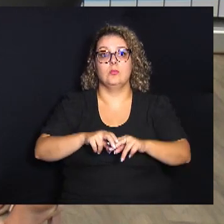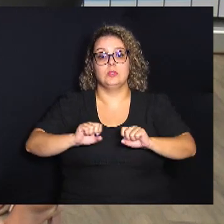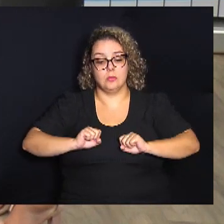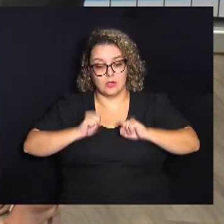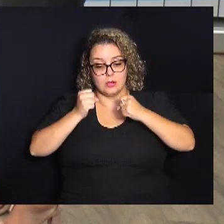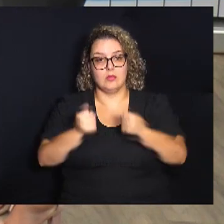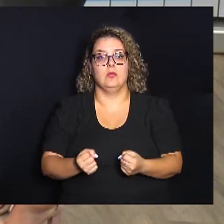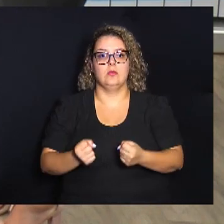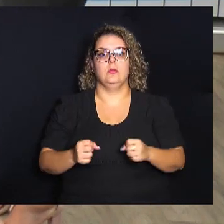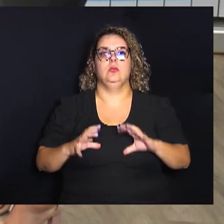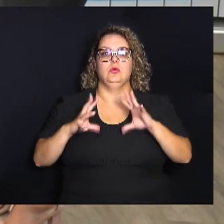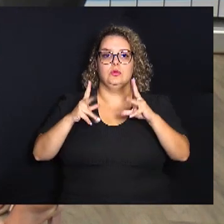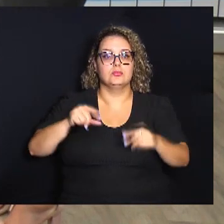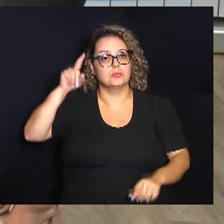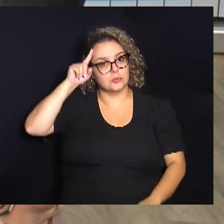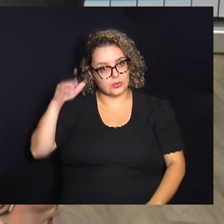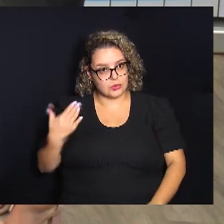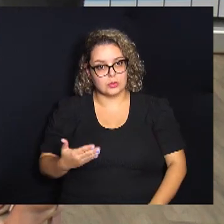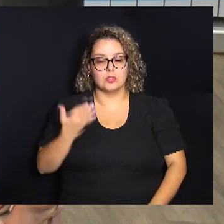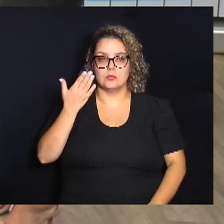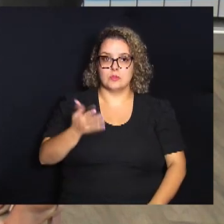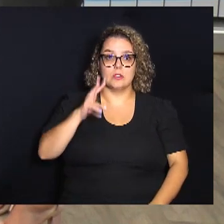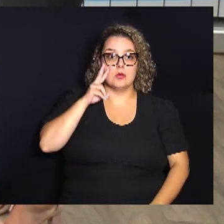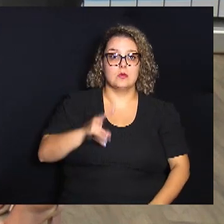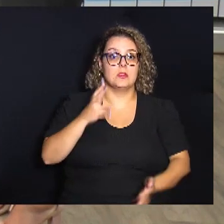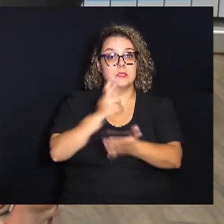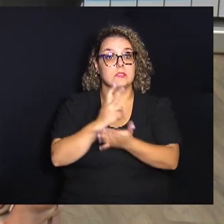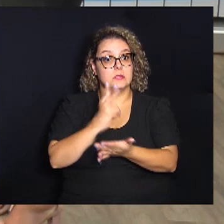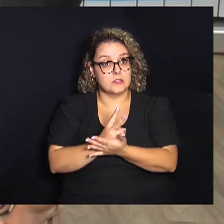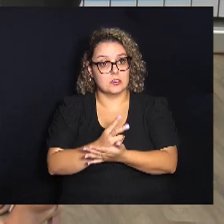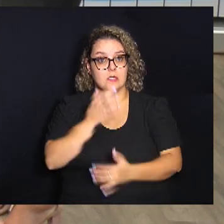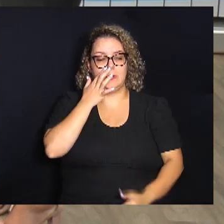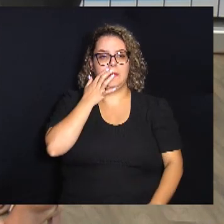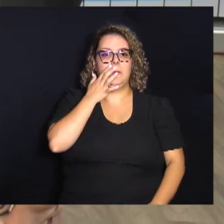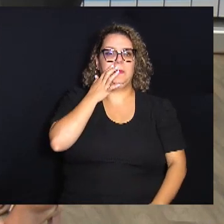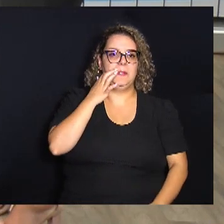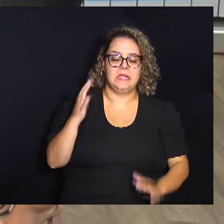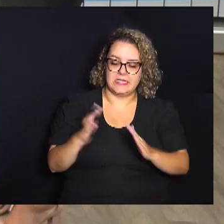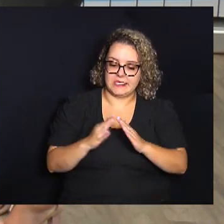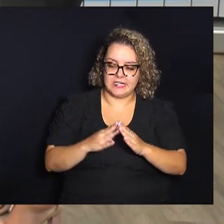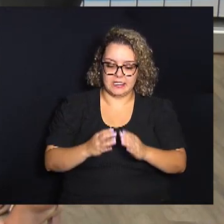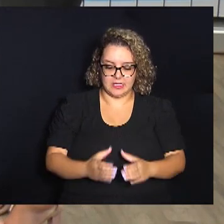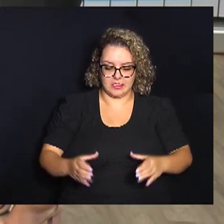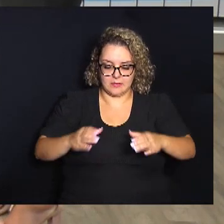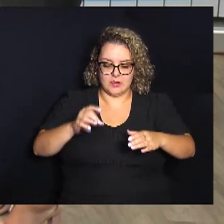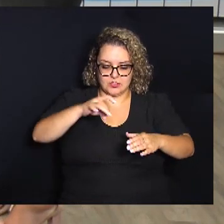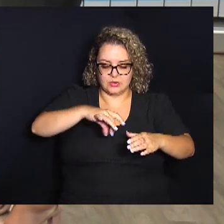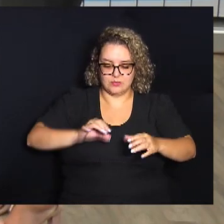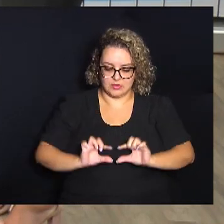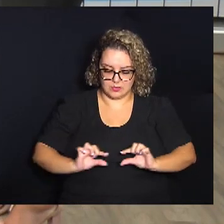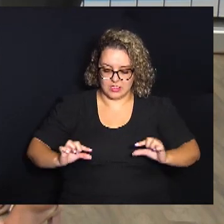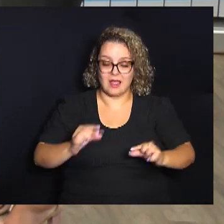aqui todos os dias, para você olhar sempre na sua residência, vaso de planta, se não tem água parado, quem